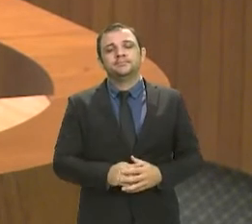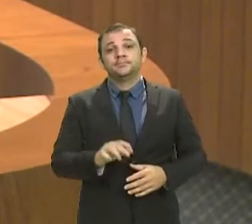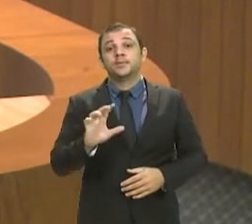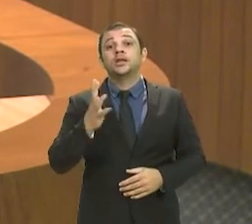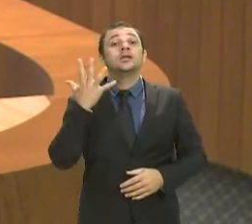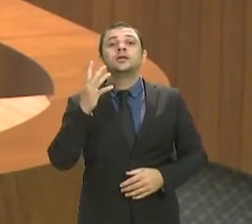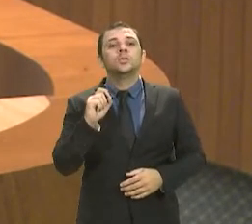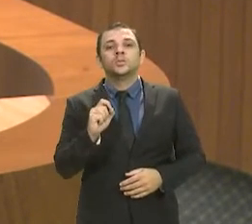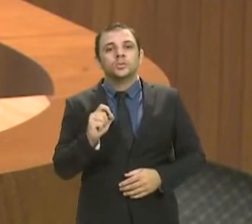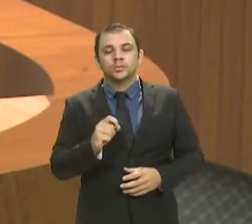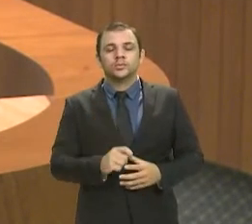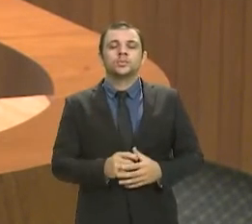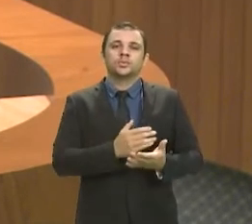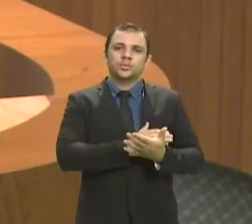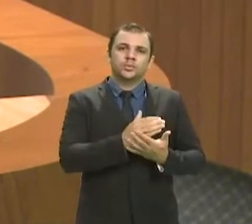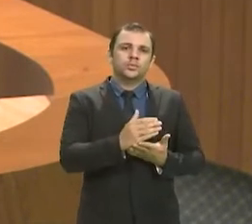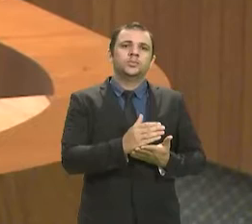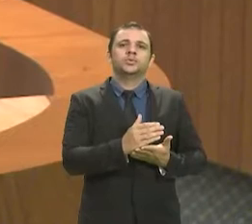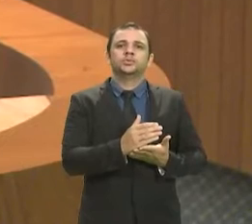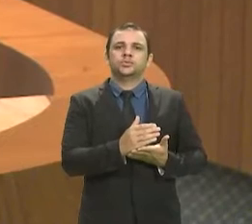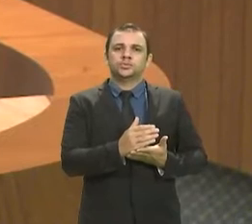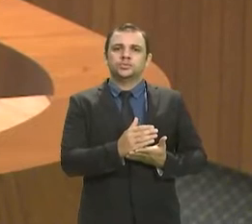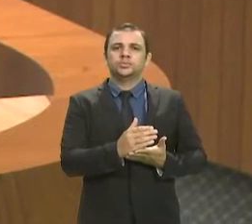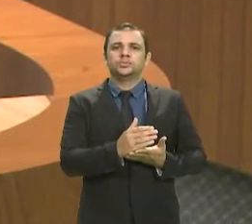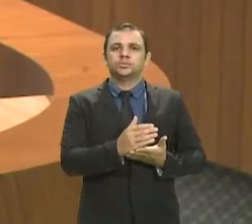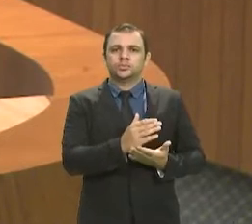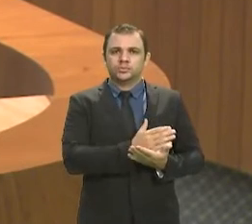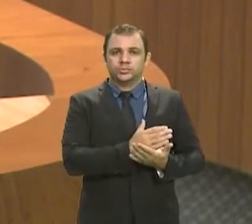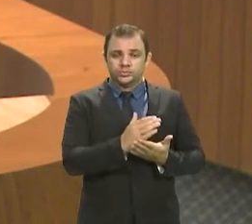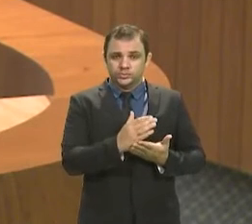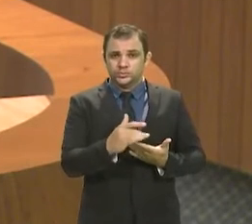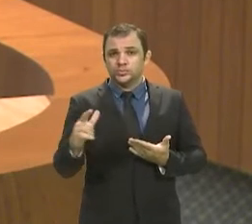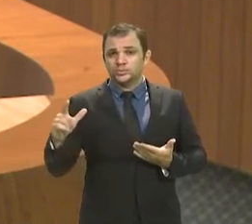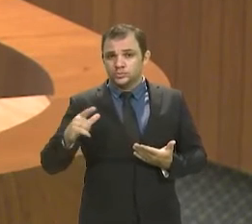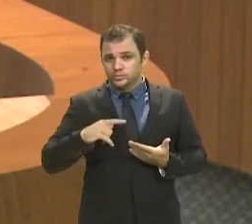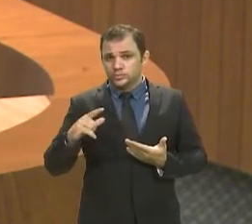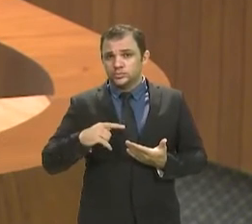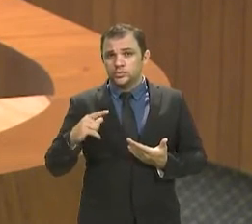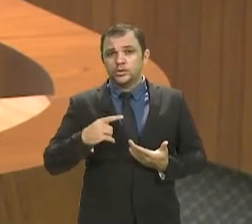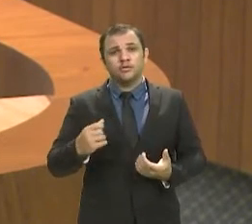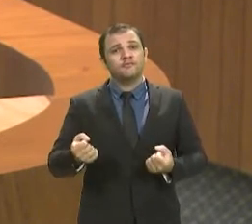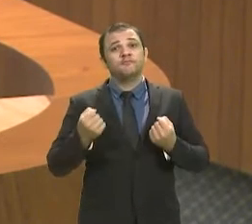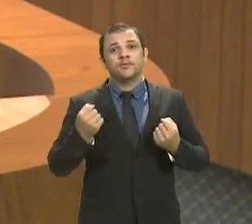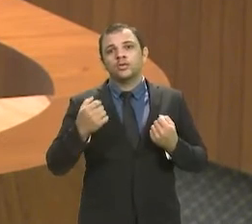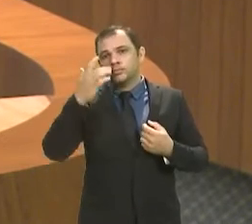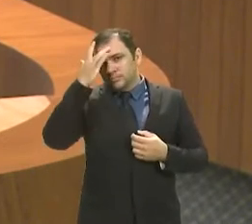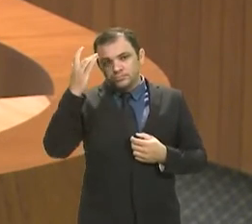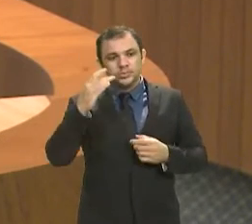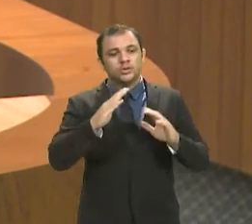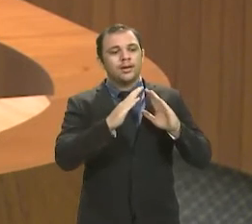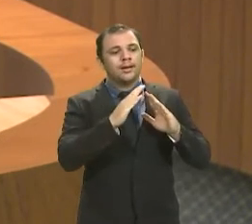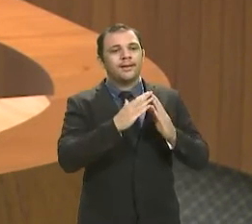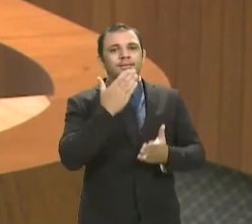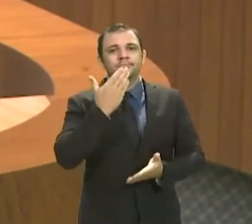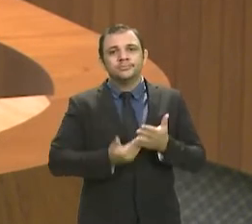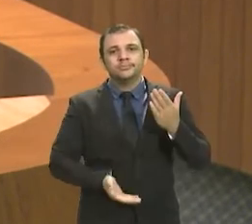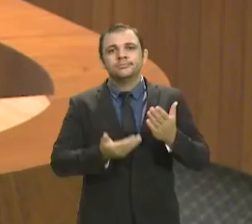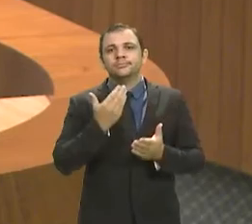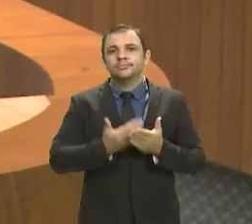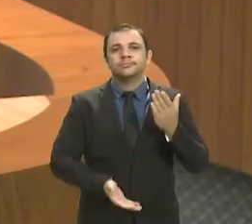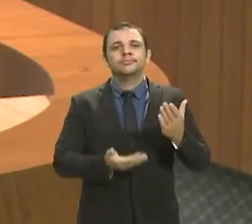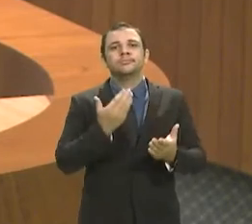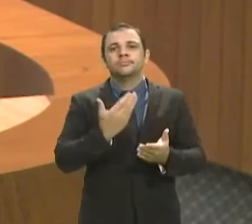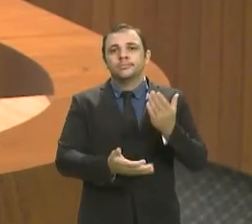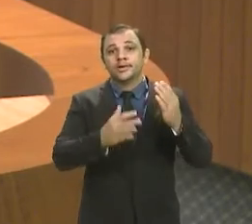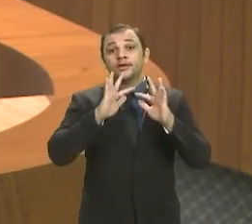que começou a acontecer uma leva muito grande de pessoas desabrigadas, das famílias